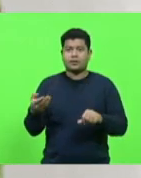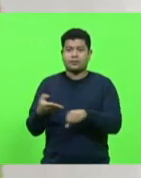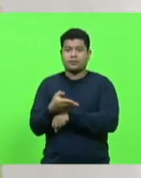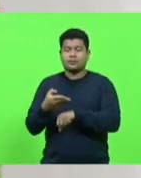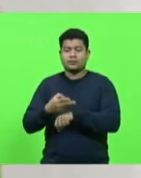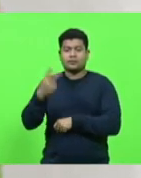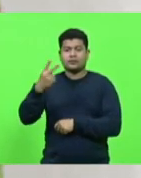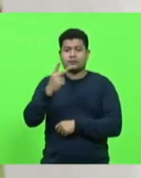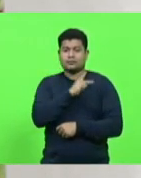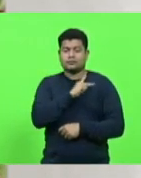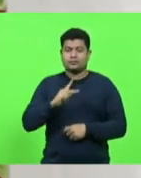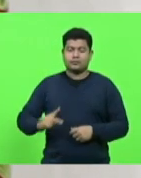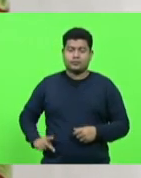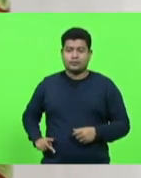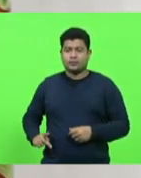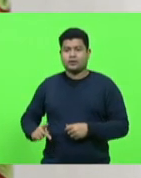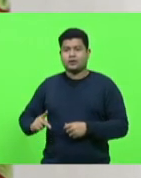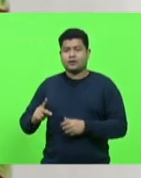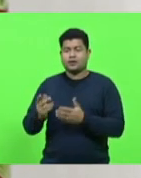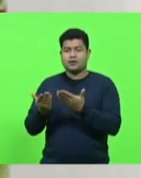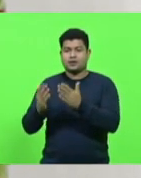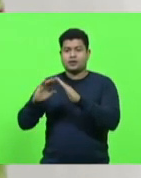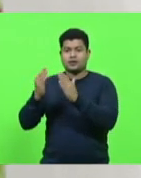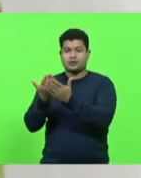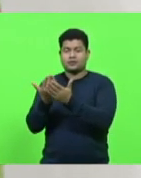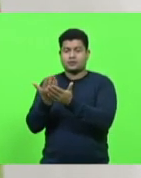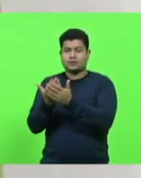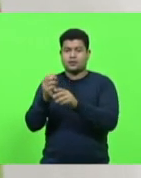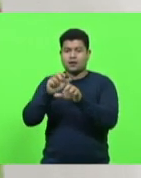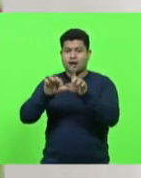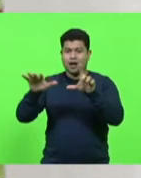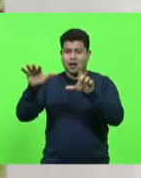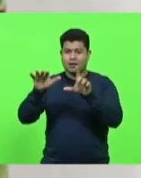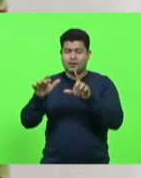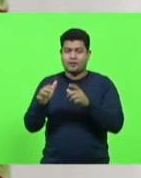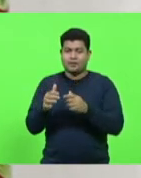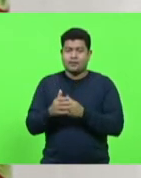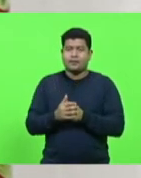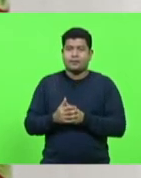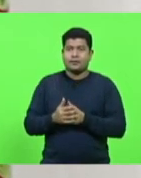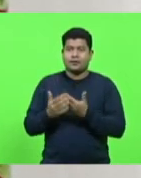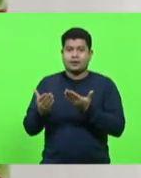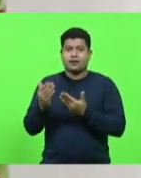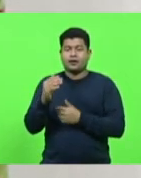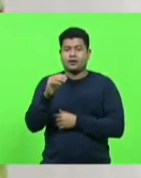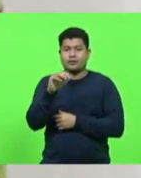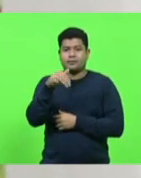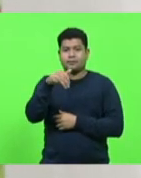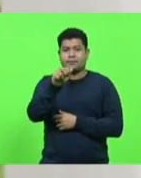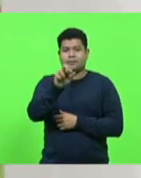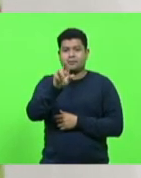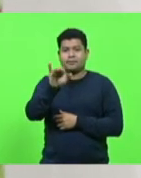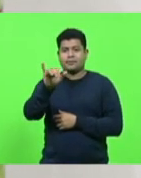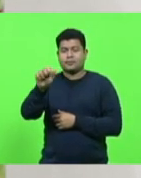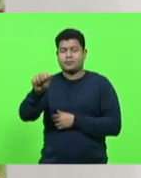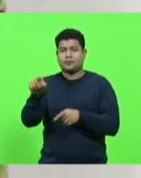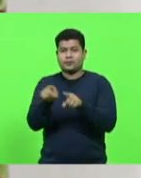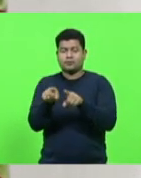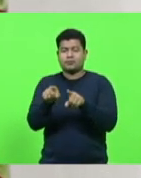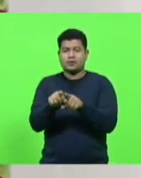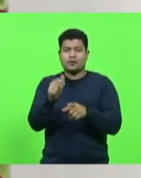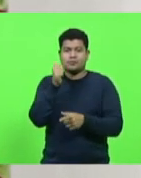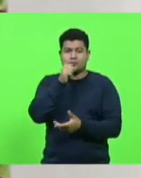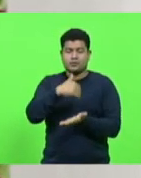vice-presidente da Academia, escritora Maria Tereza de Queiroz Piacentini, vice-presidente, secretária